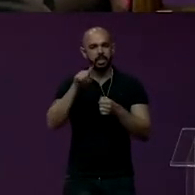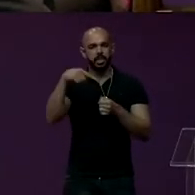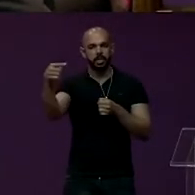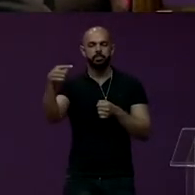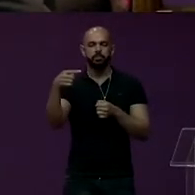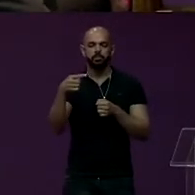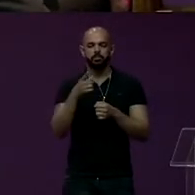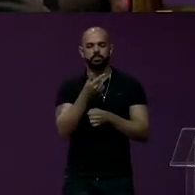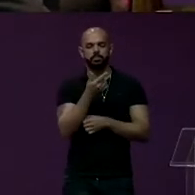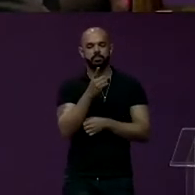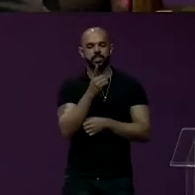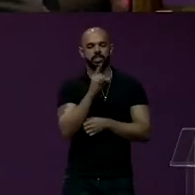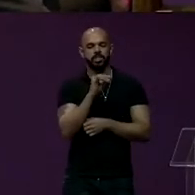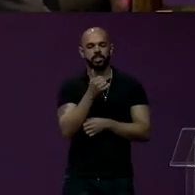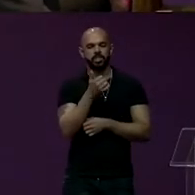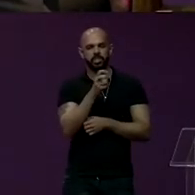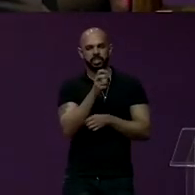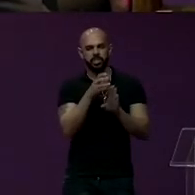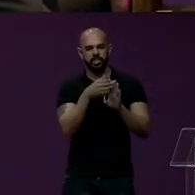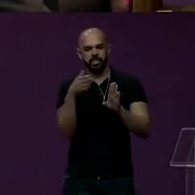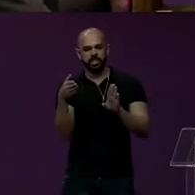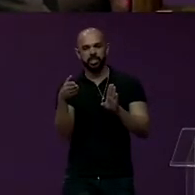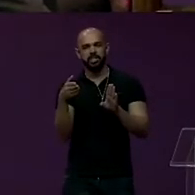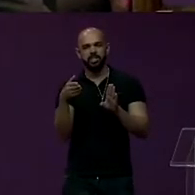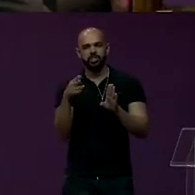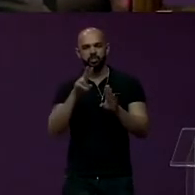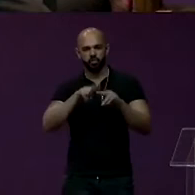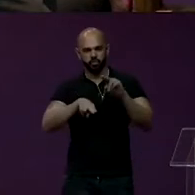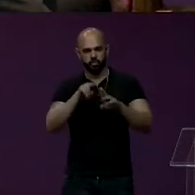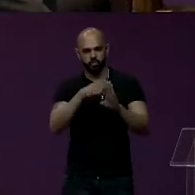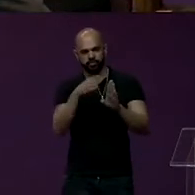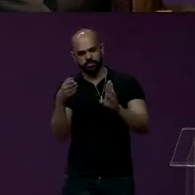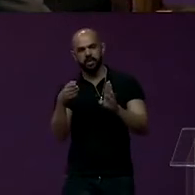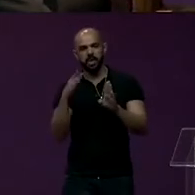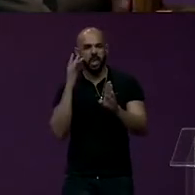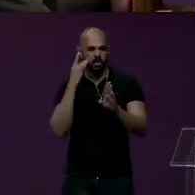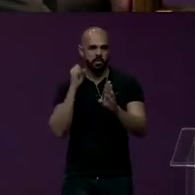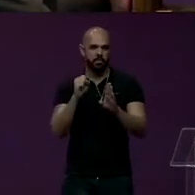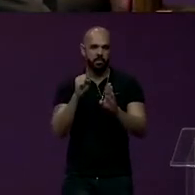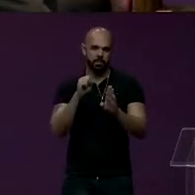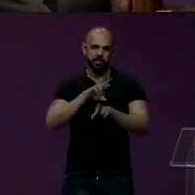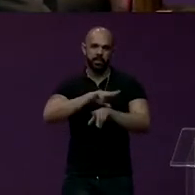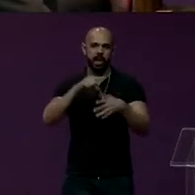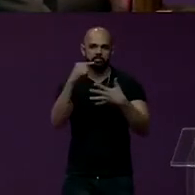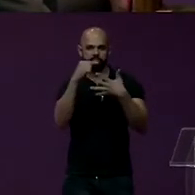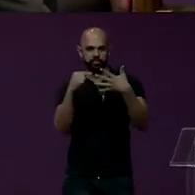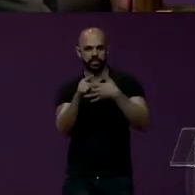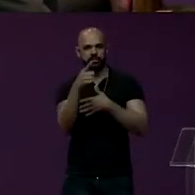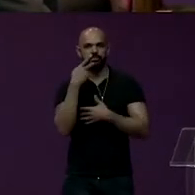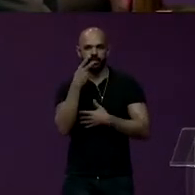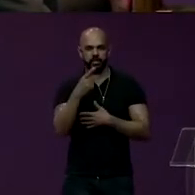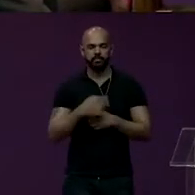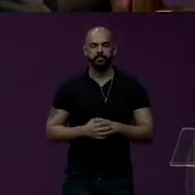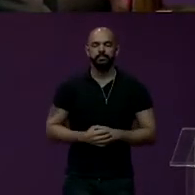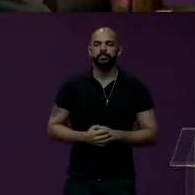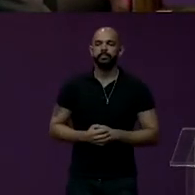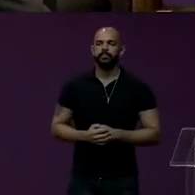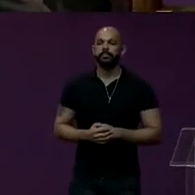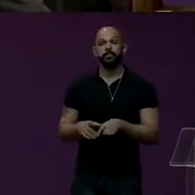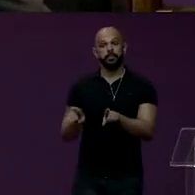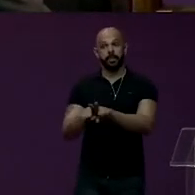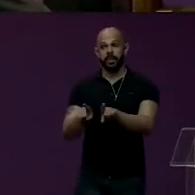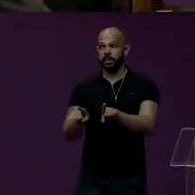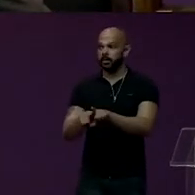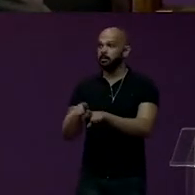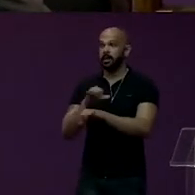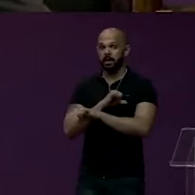depois do dia 15, né, de junho. Eu acho que aí engloba vários pontos que você colocou, né?